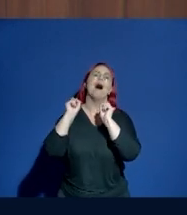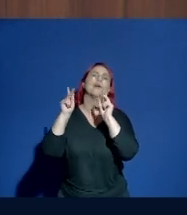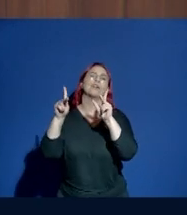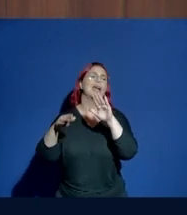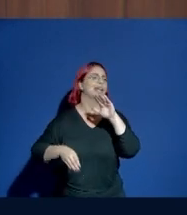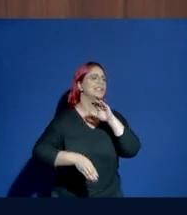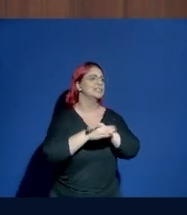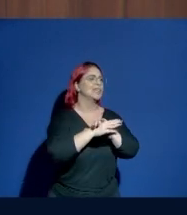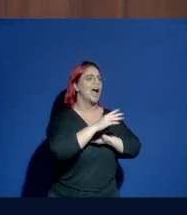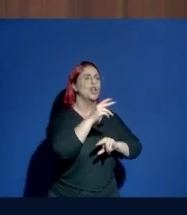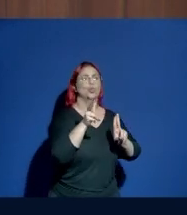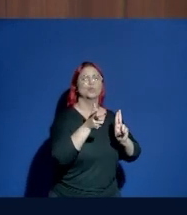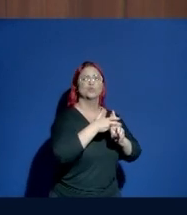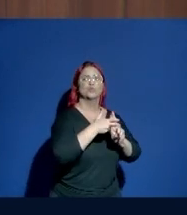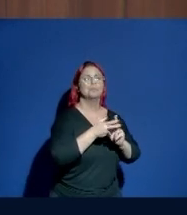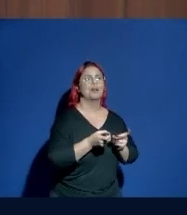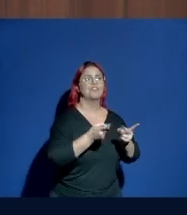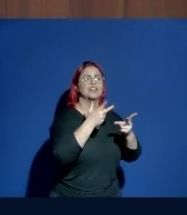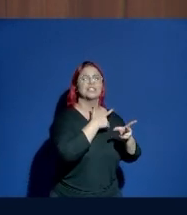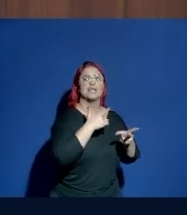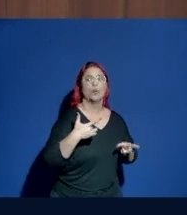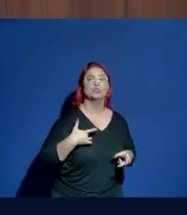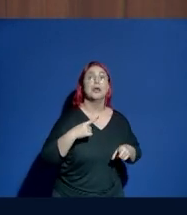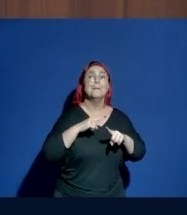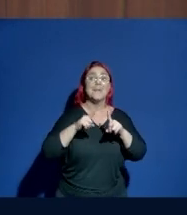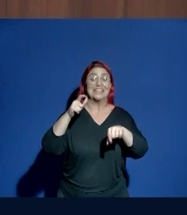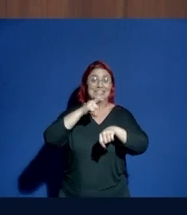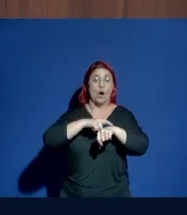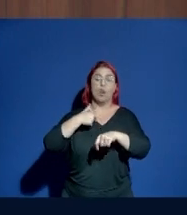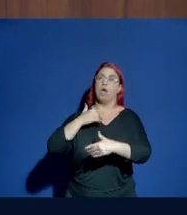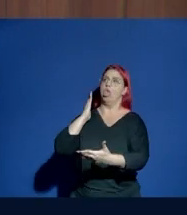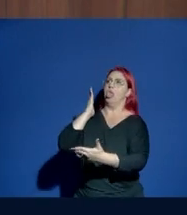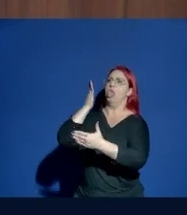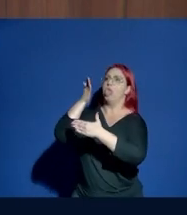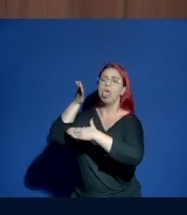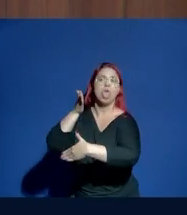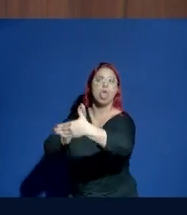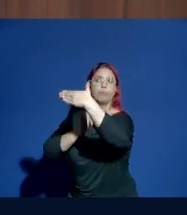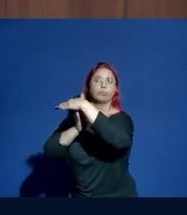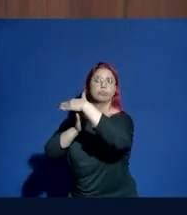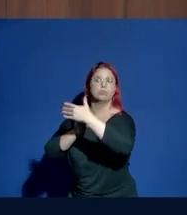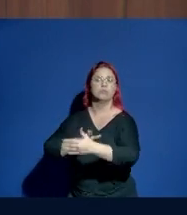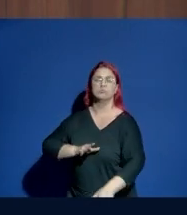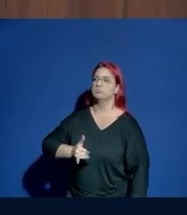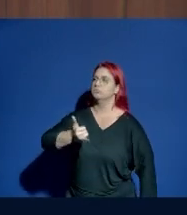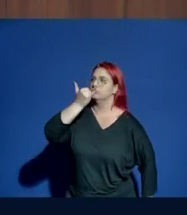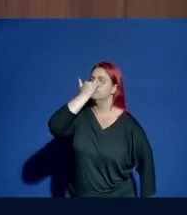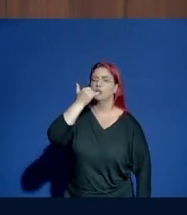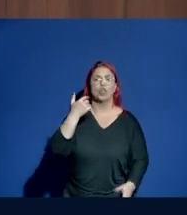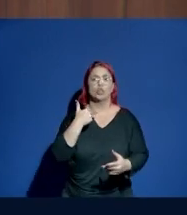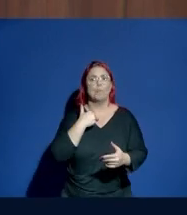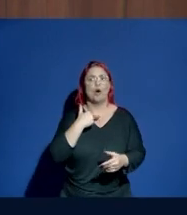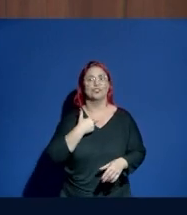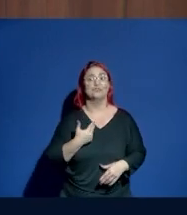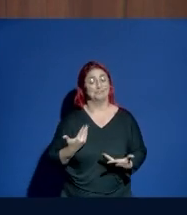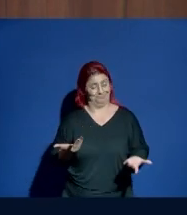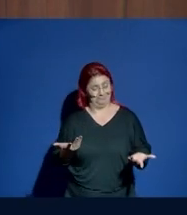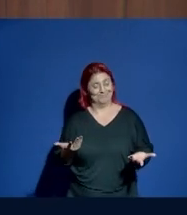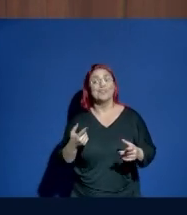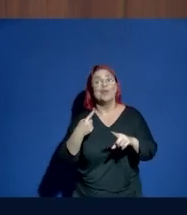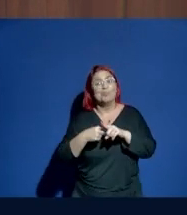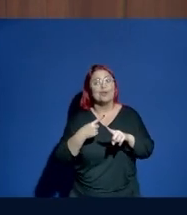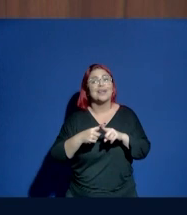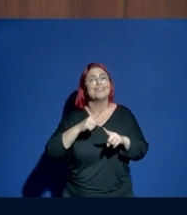vender na área de saúde eles querem tudo isso a hora que é de nós chegarmos lá aí não aí não pode aí não pode porque aí vem o que você falou